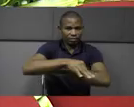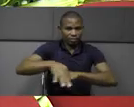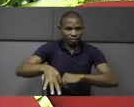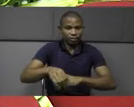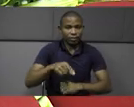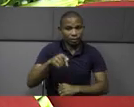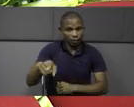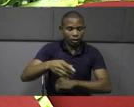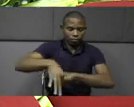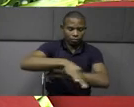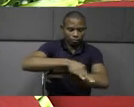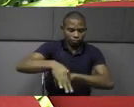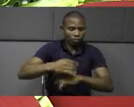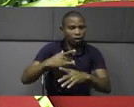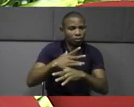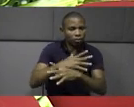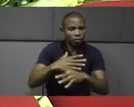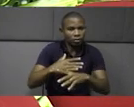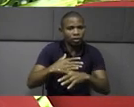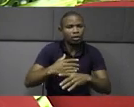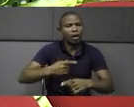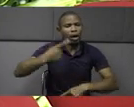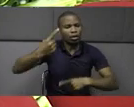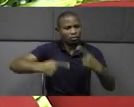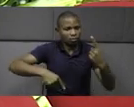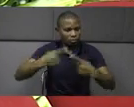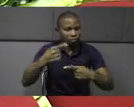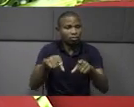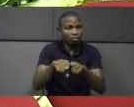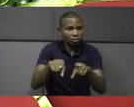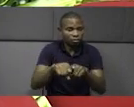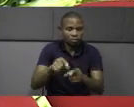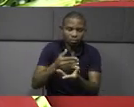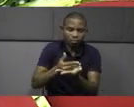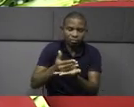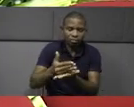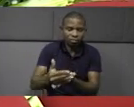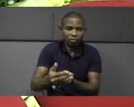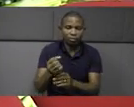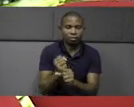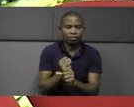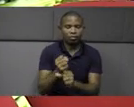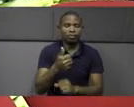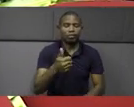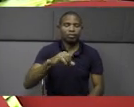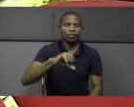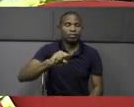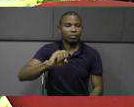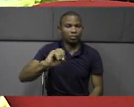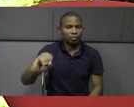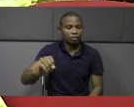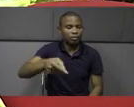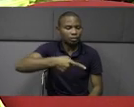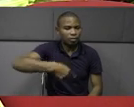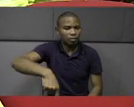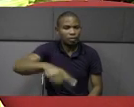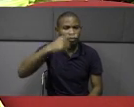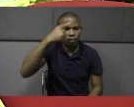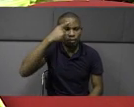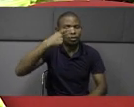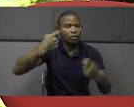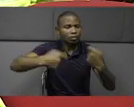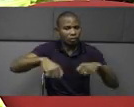urbanismo e aluguel que discutiu isso no início dos anos 80 ea gente achou necessário a gente voltar a